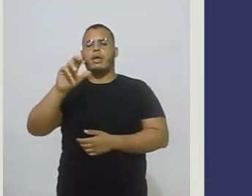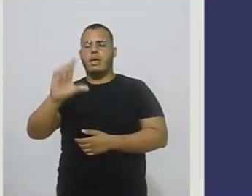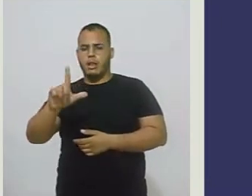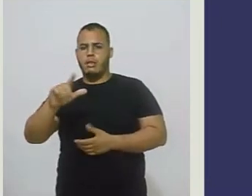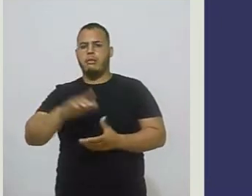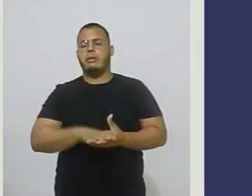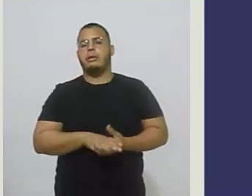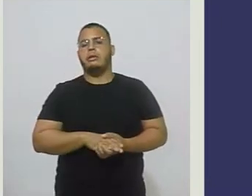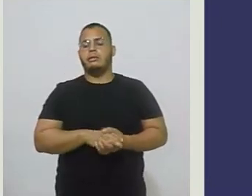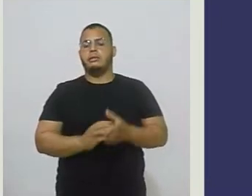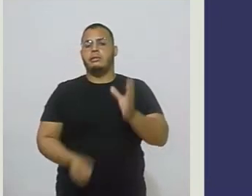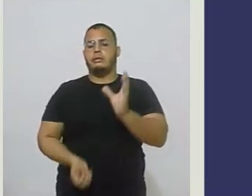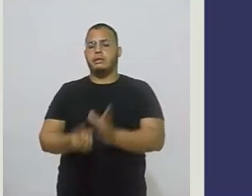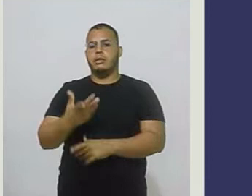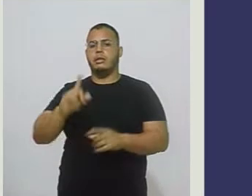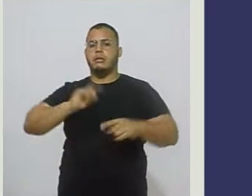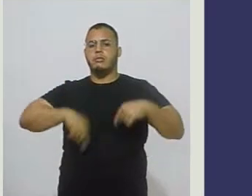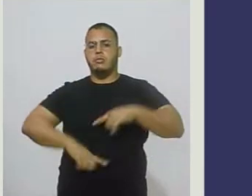PRL, hormônio